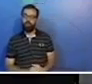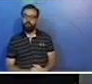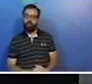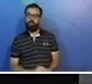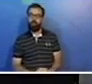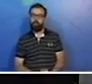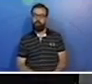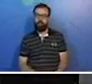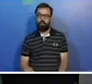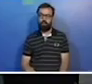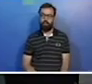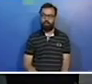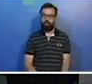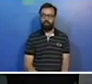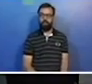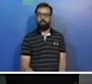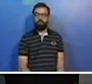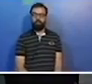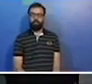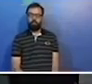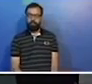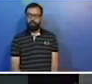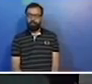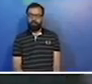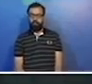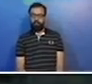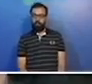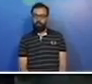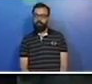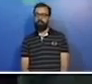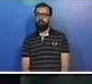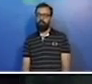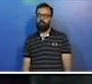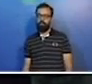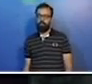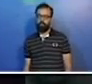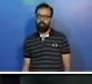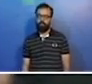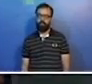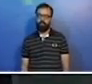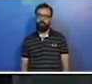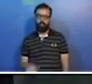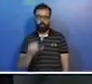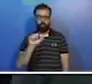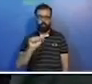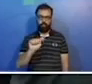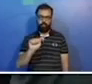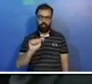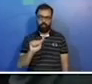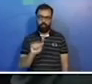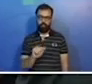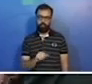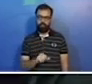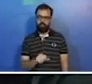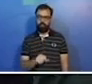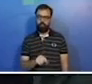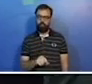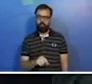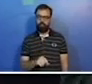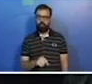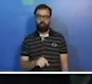vamos formar as nossas cadeias alimentares, certo? Letra A. Siga um